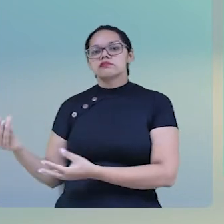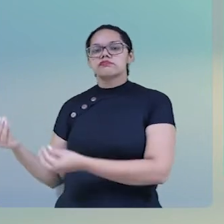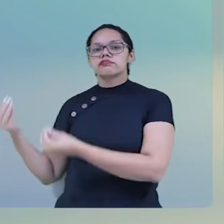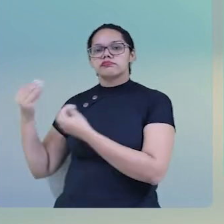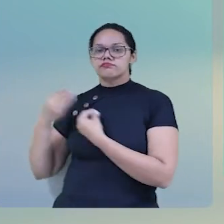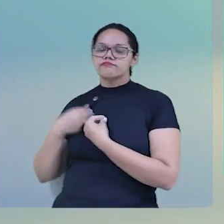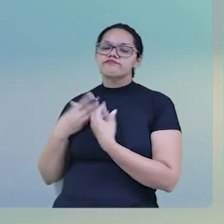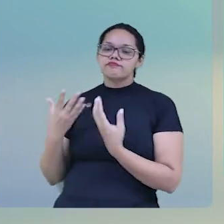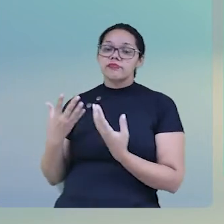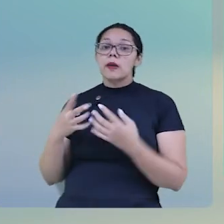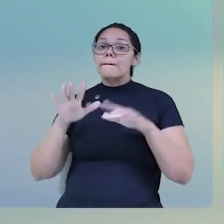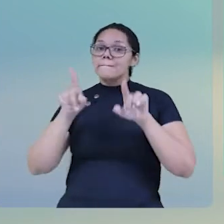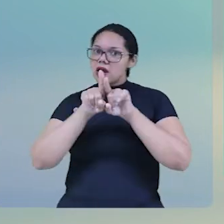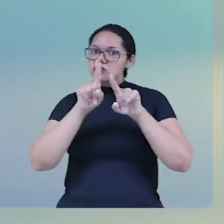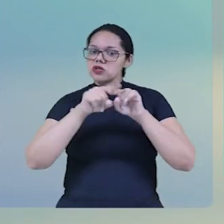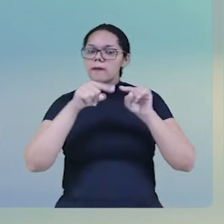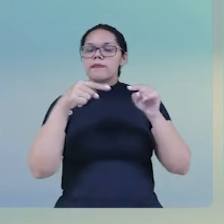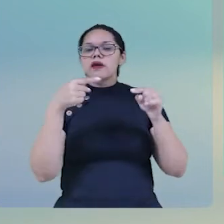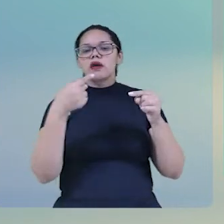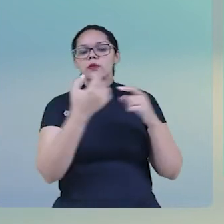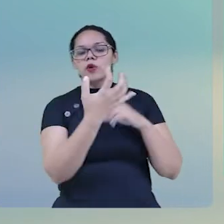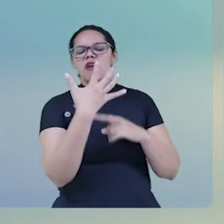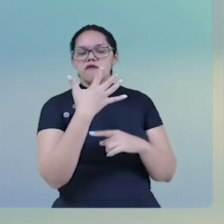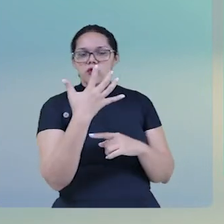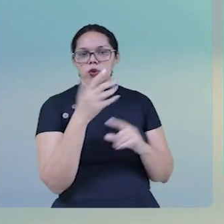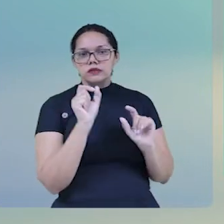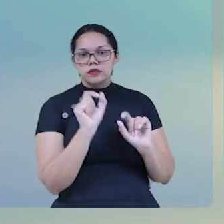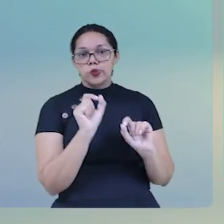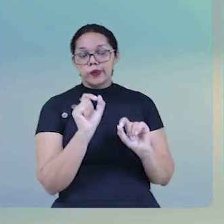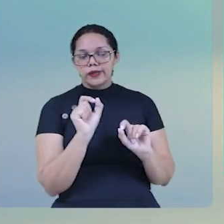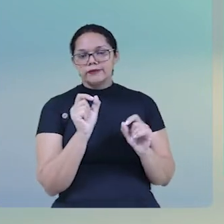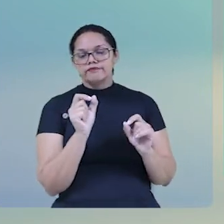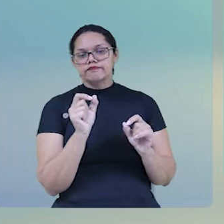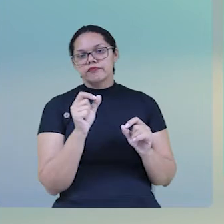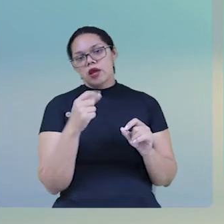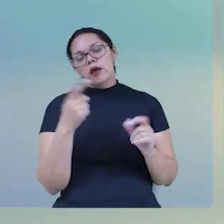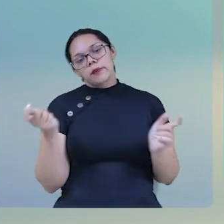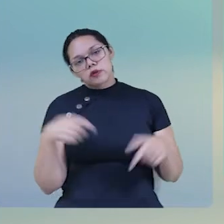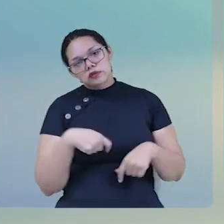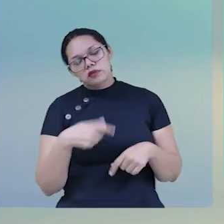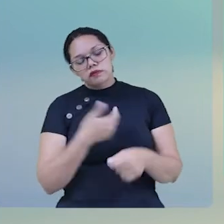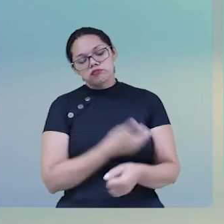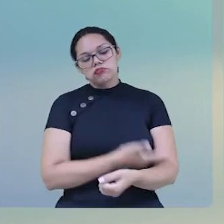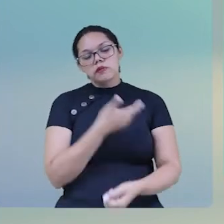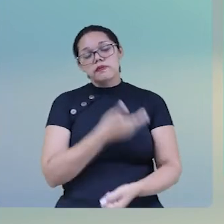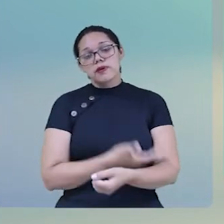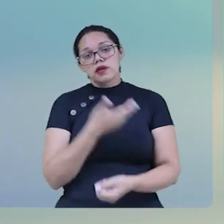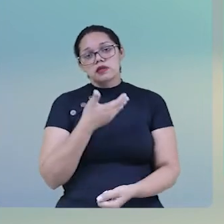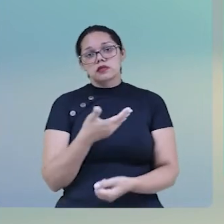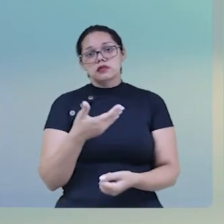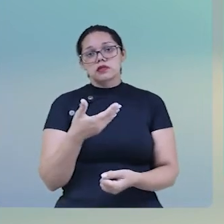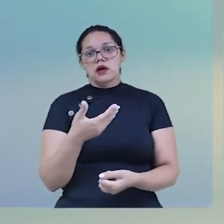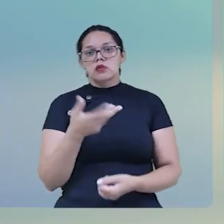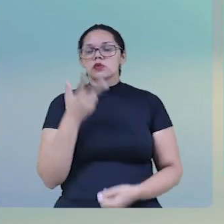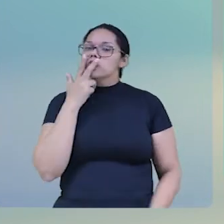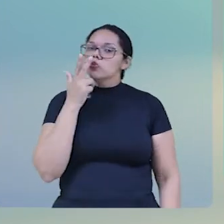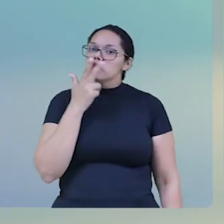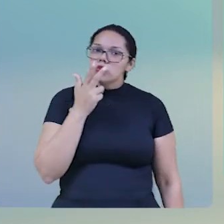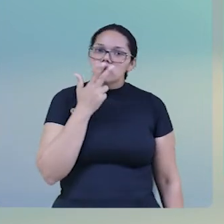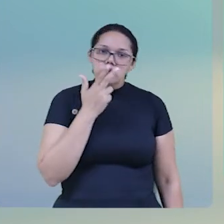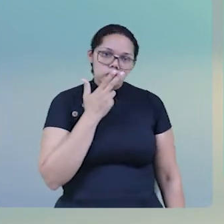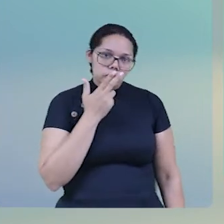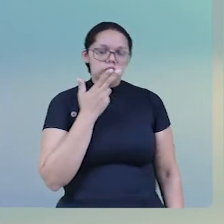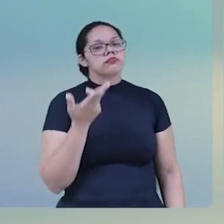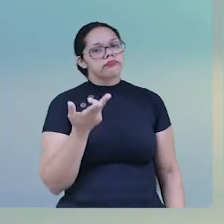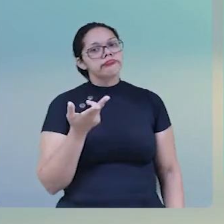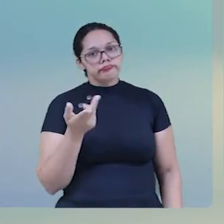vários fatores que influenciam nos níveis de pressão arterial. Eu posso desenvolver hipertensão por meio do